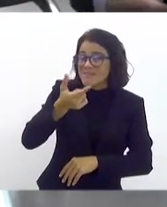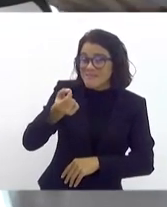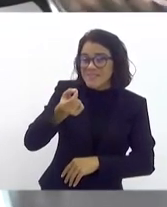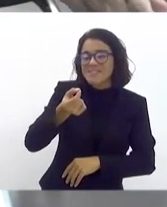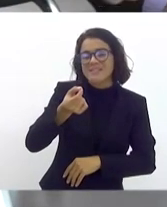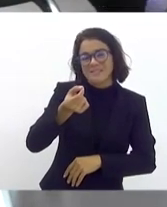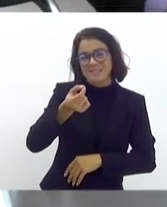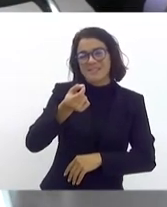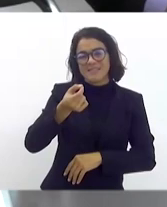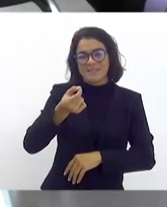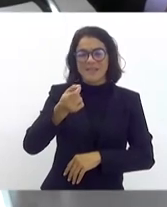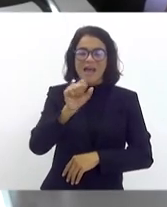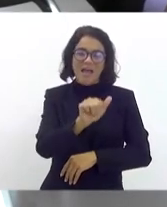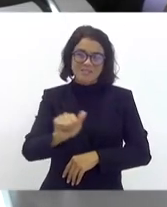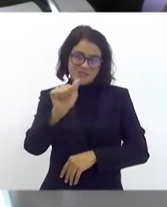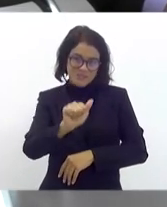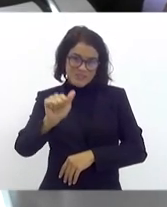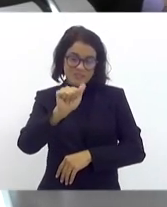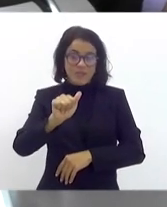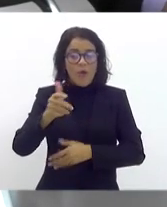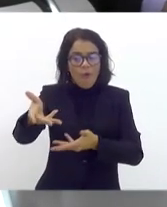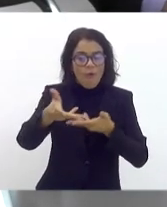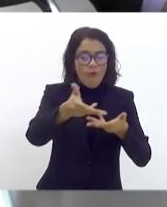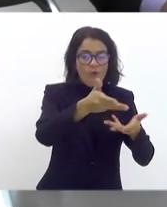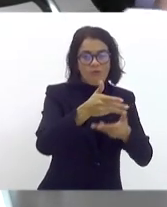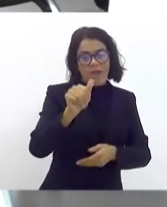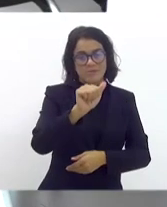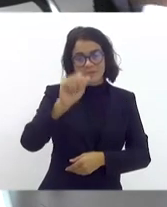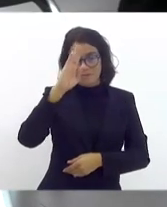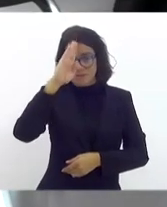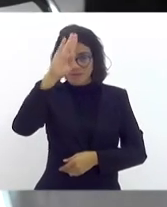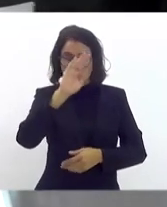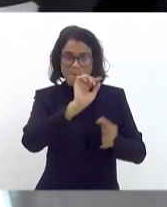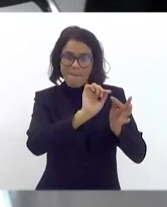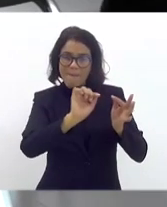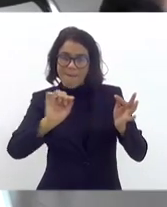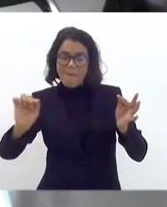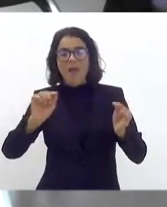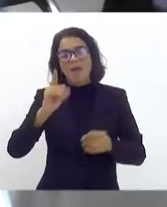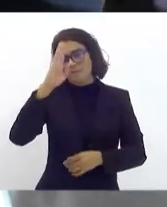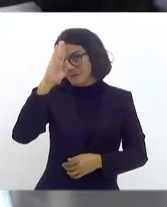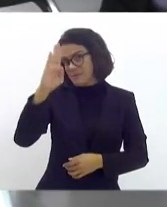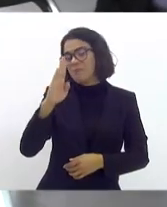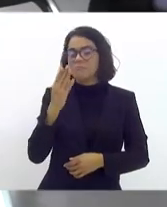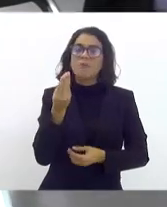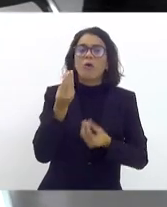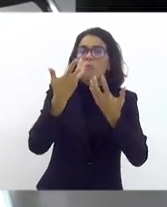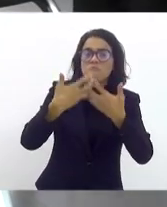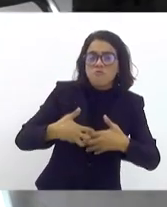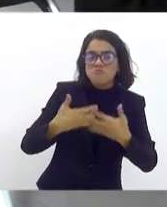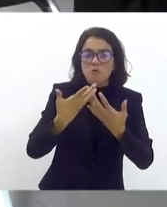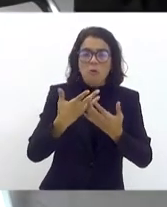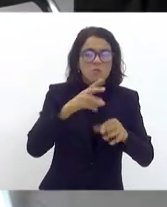que convocar as principais associações são parte fundamental dessa CPI para saber como que funciona esse